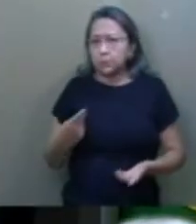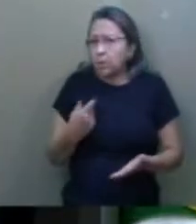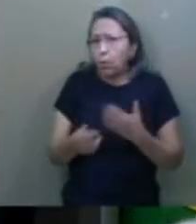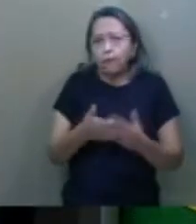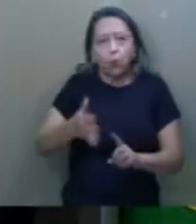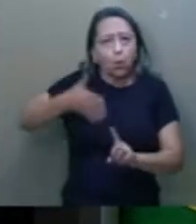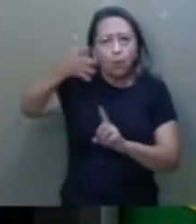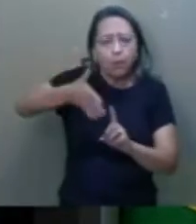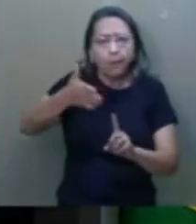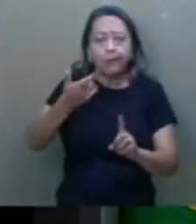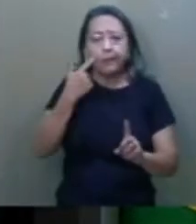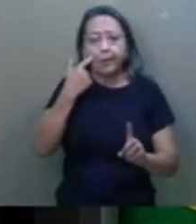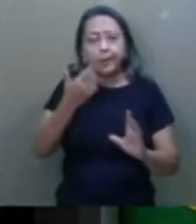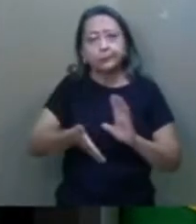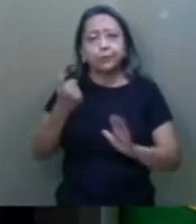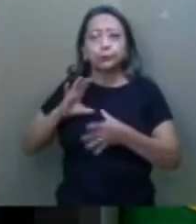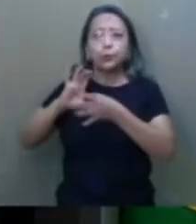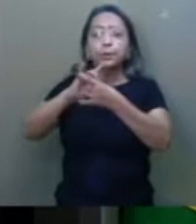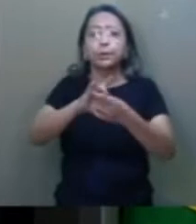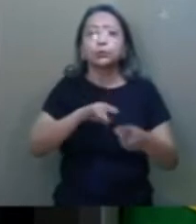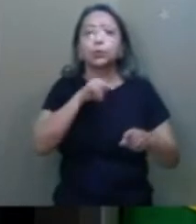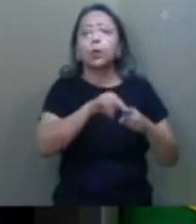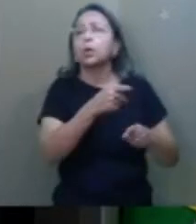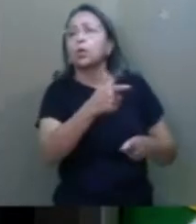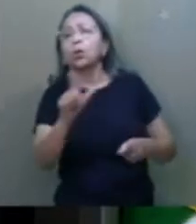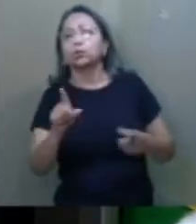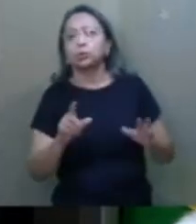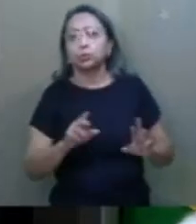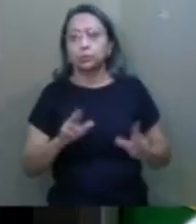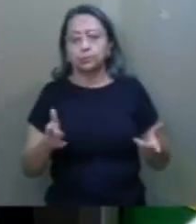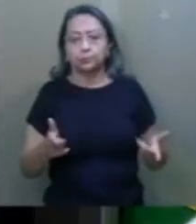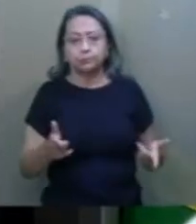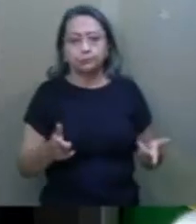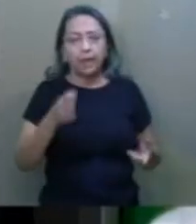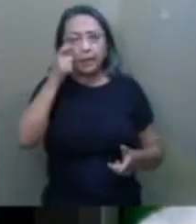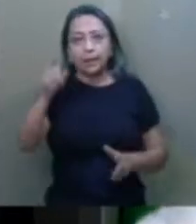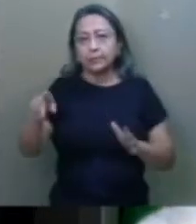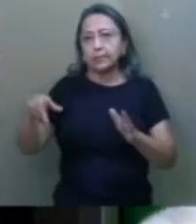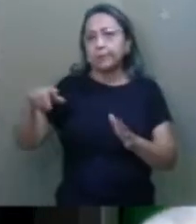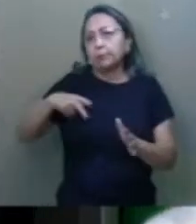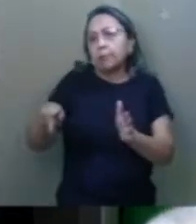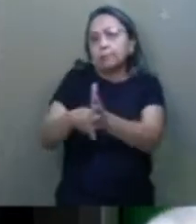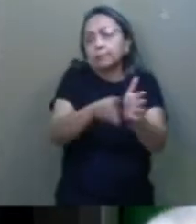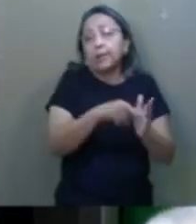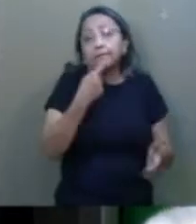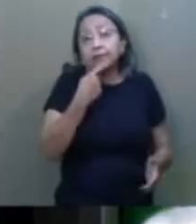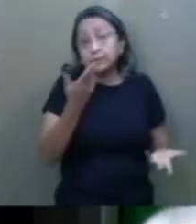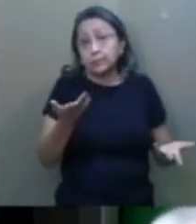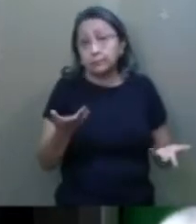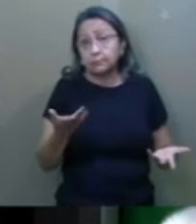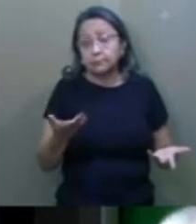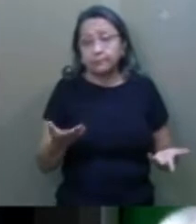fala, é retirada do contexto e aplicada em outro para o interesse daqueles que querem fazer a crítica legítima